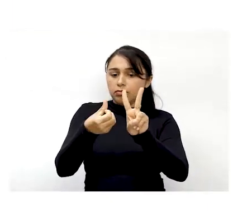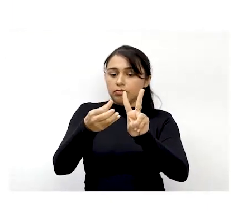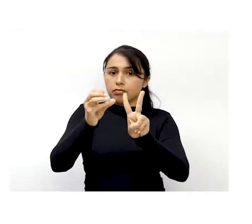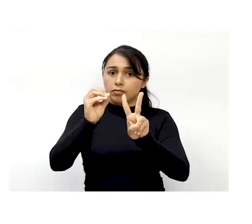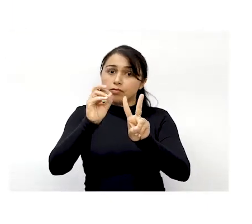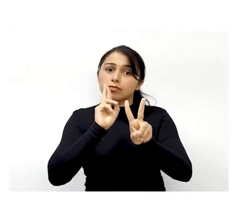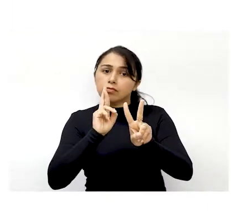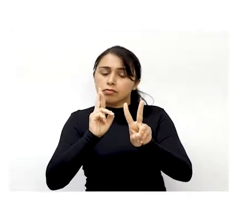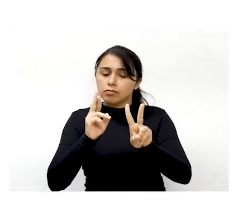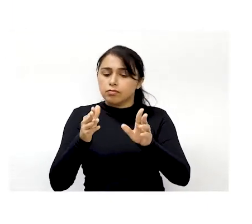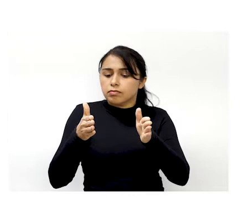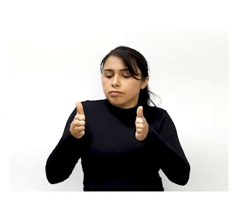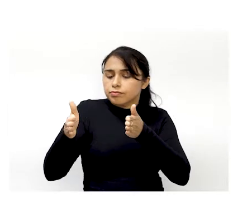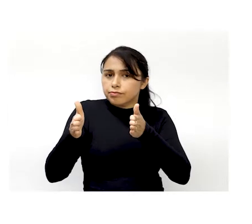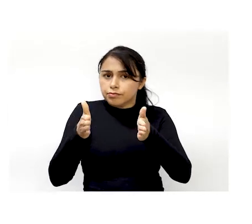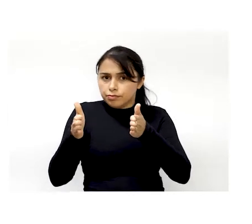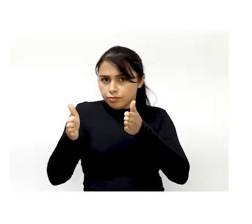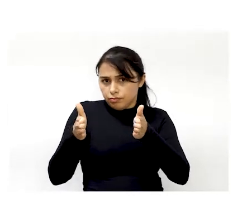aqui a raiz de